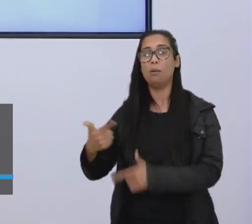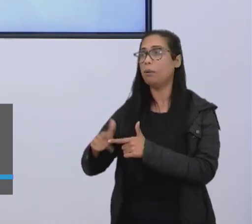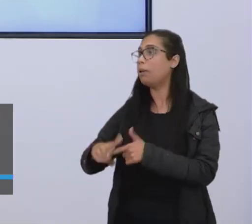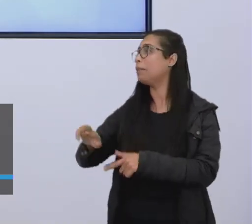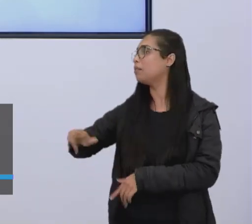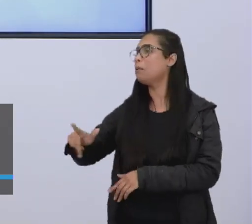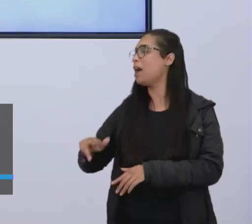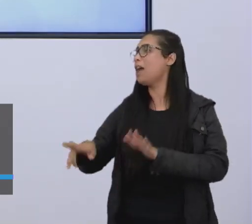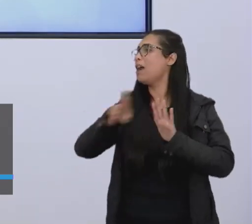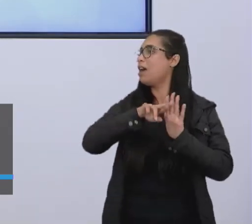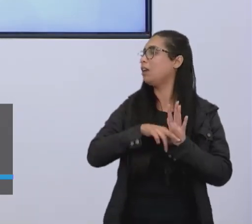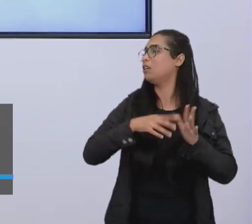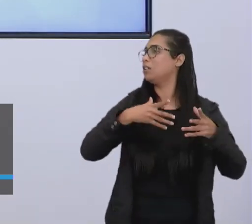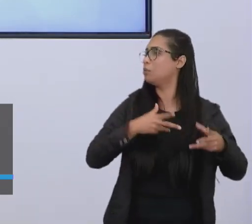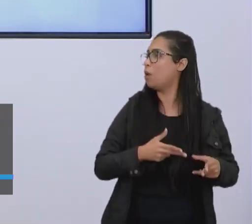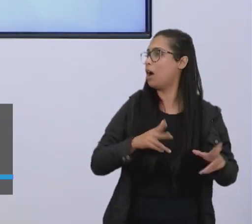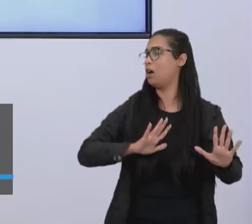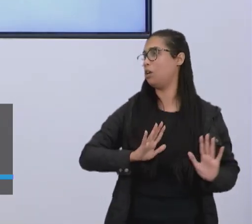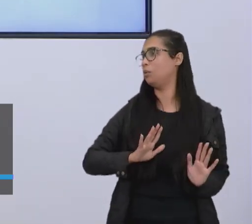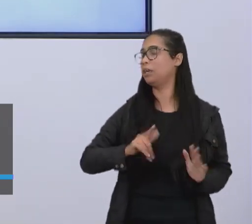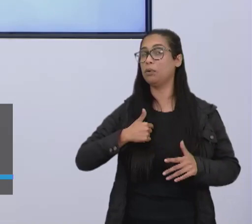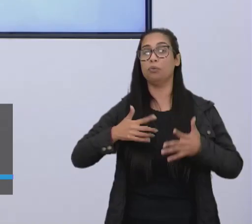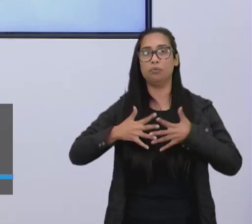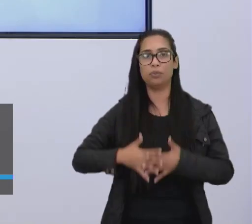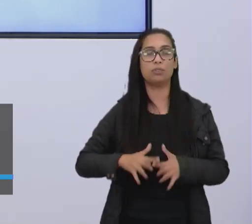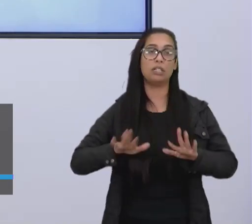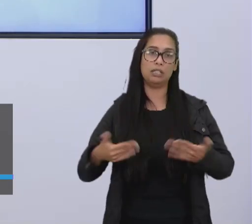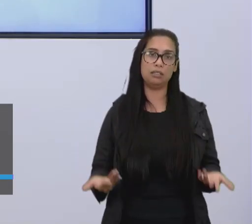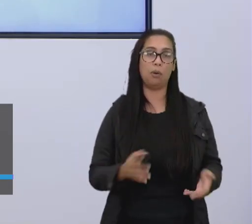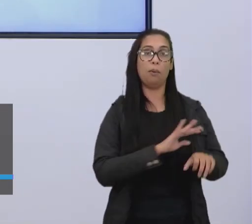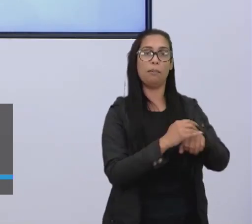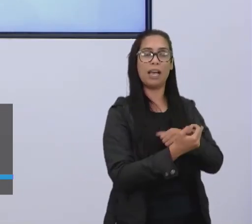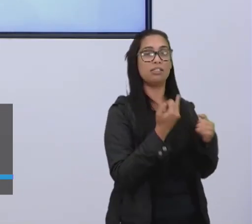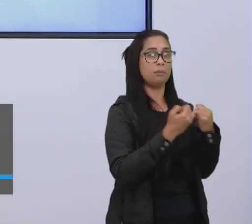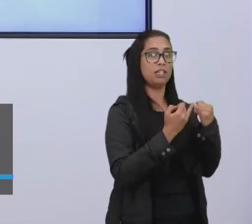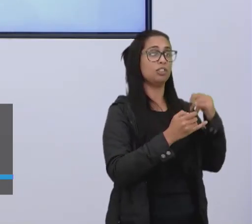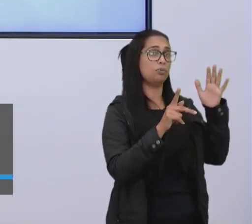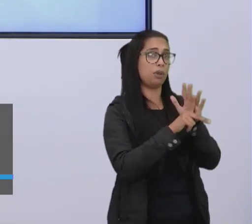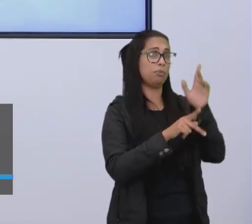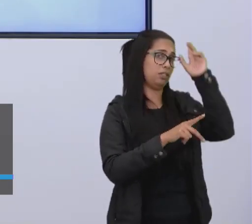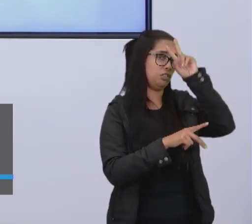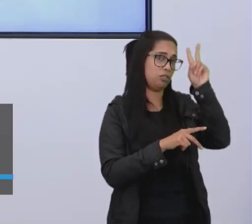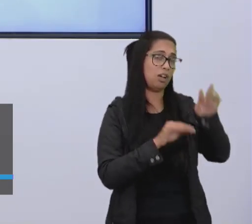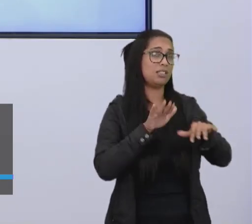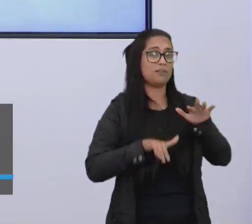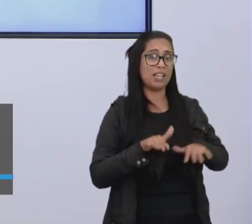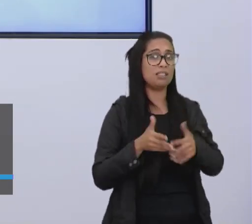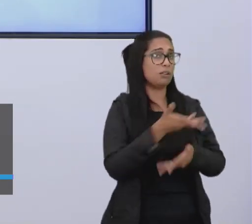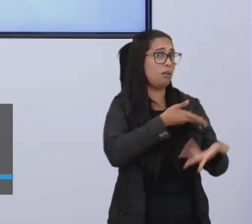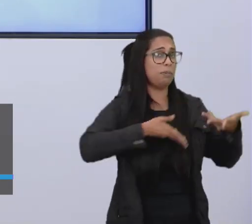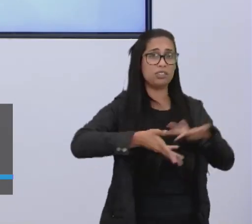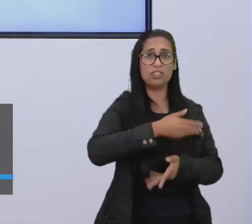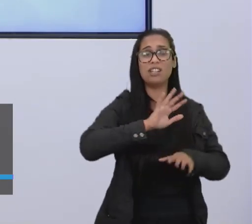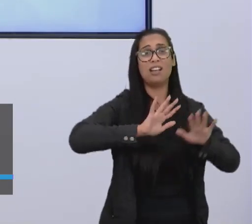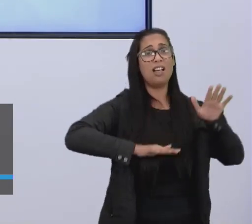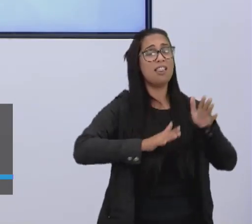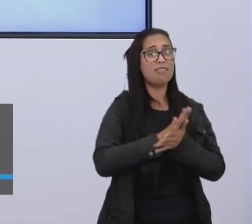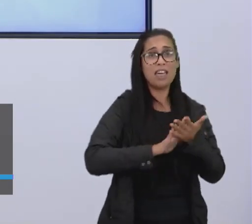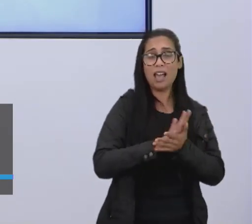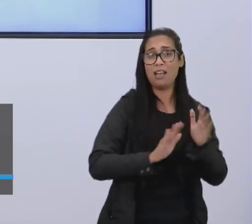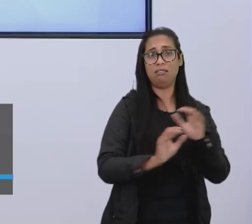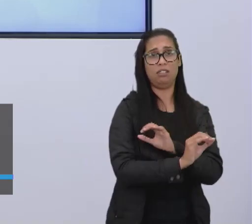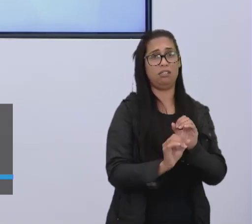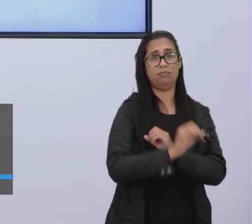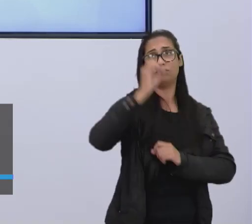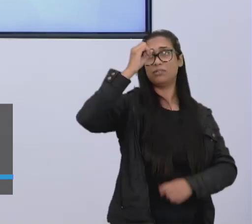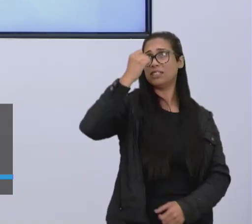dinâmica ela tá estabelecida, a vinda de outras pessoas que não estão inseridas e não compartilham dessa dinâmica, muitas vezes as